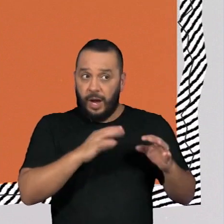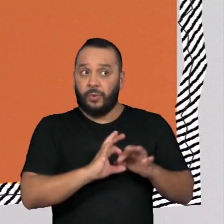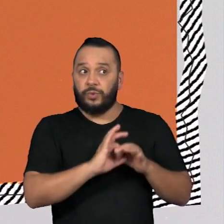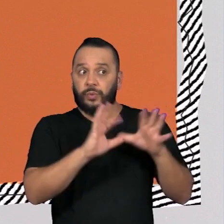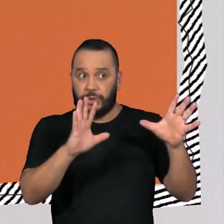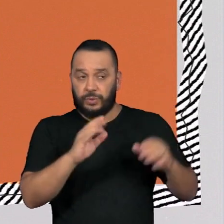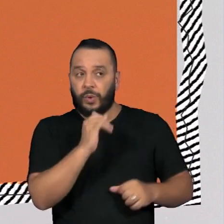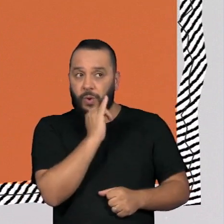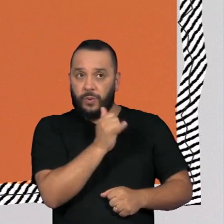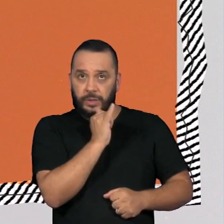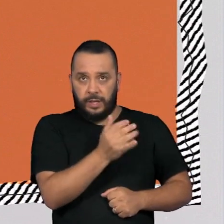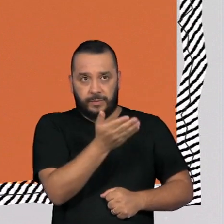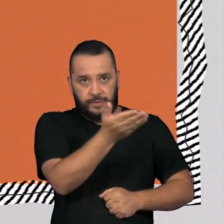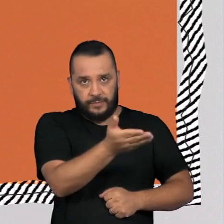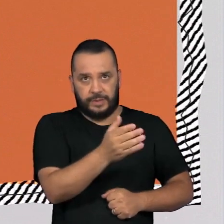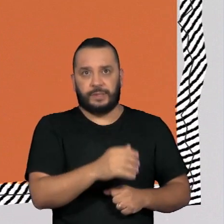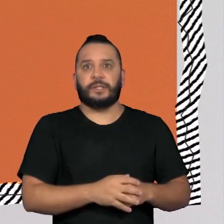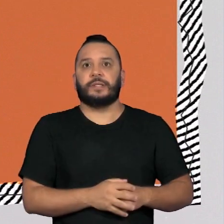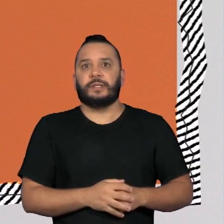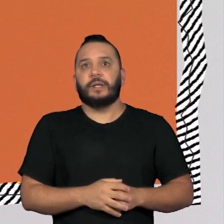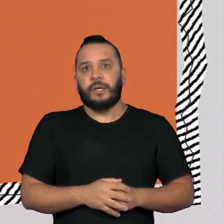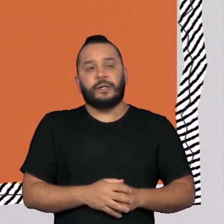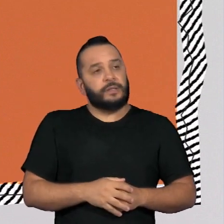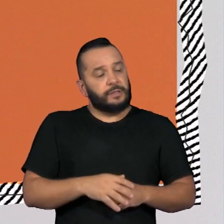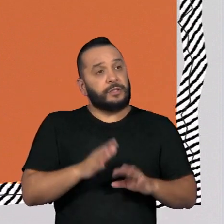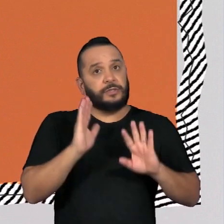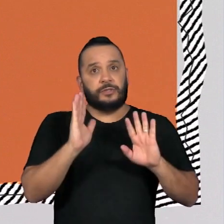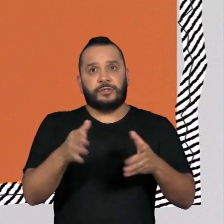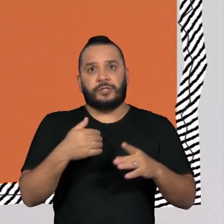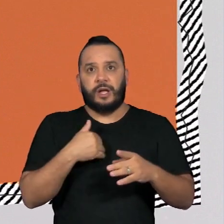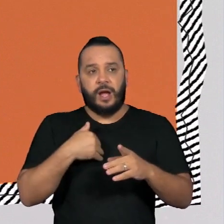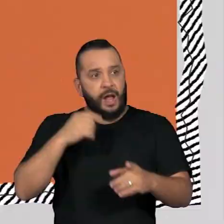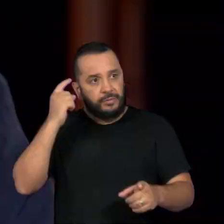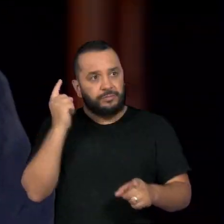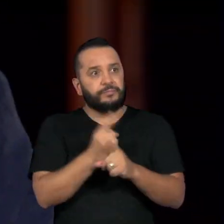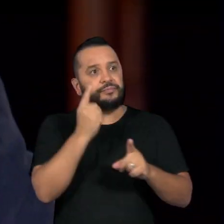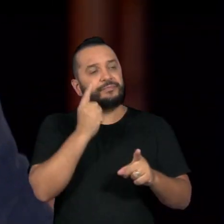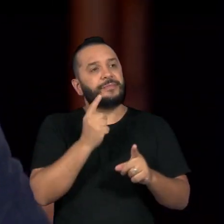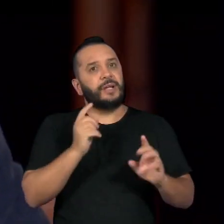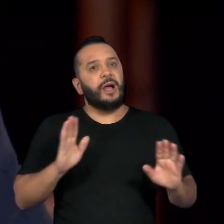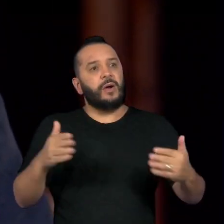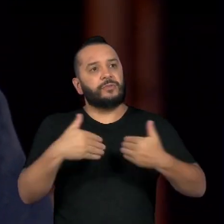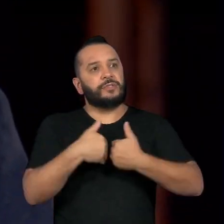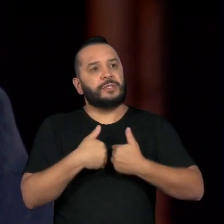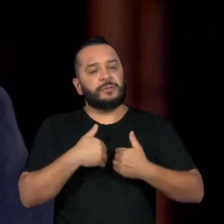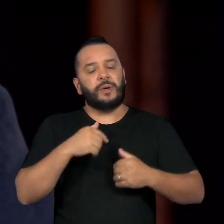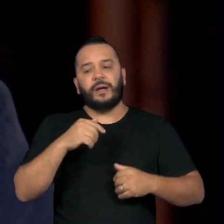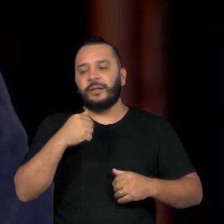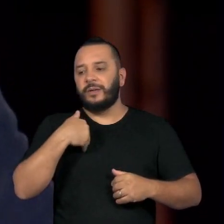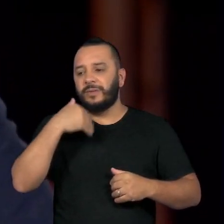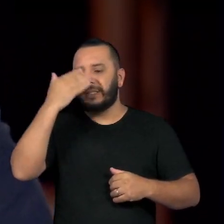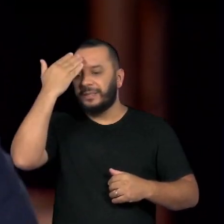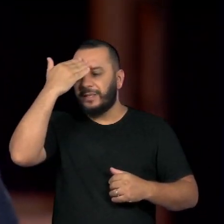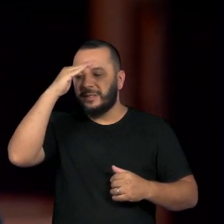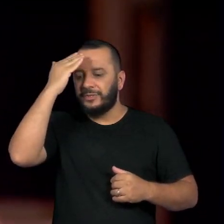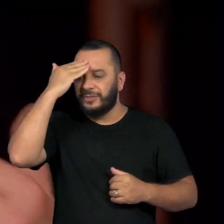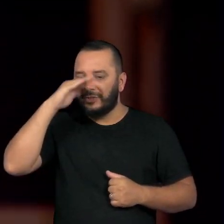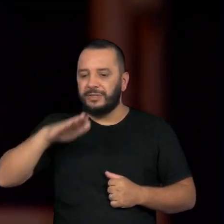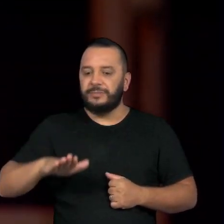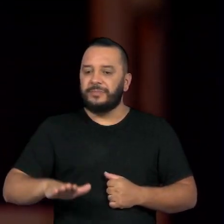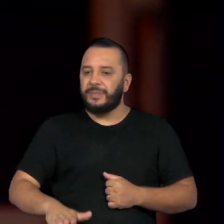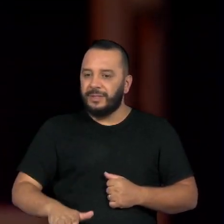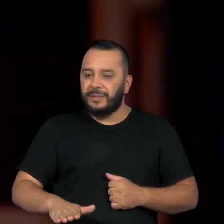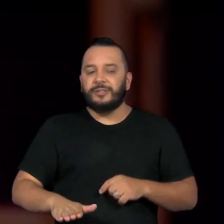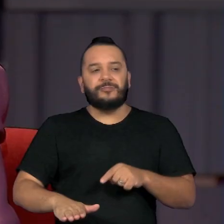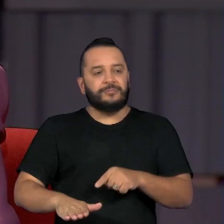aqui para você. Legal. Quando saiu o diagnóstico, muita coisa da infância dele fez sentido para ele e